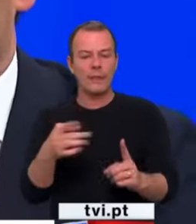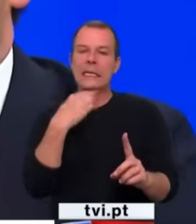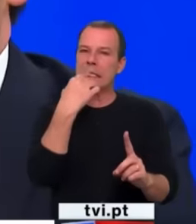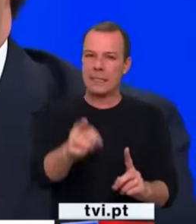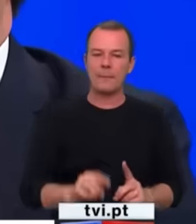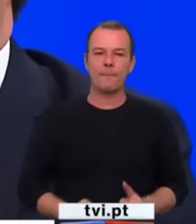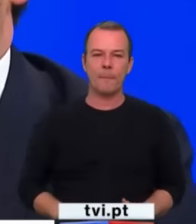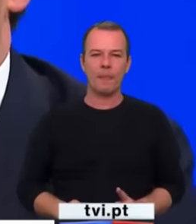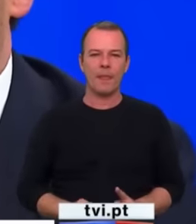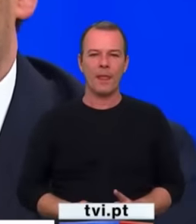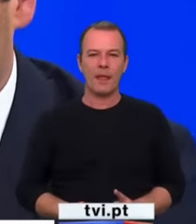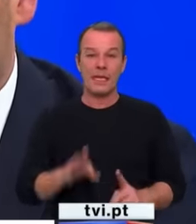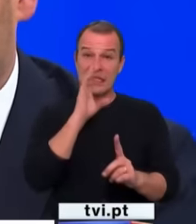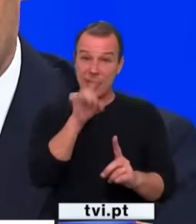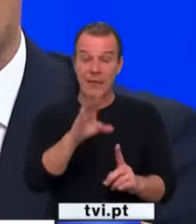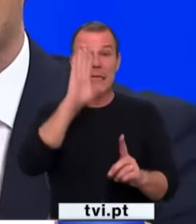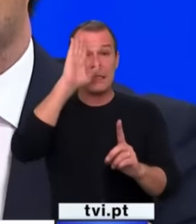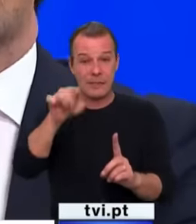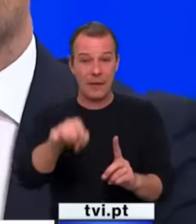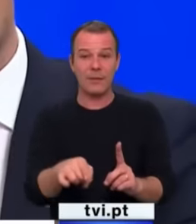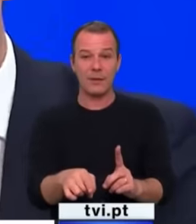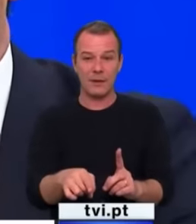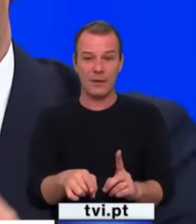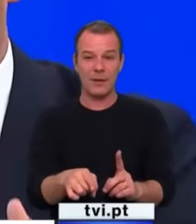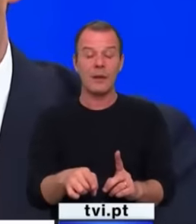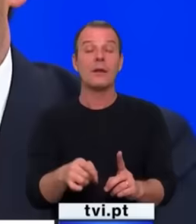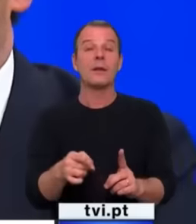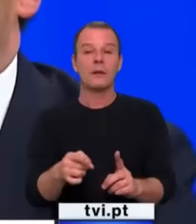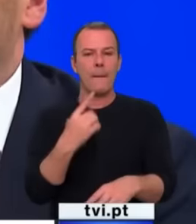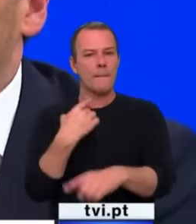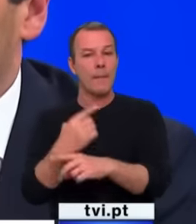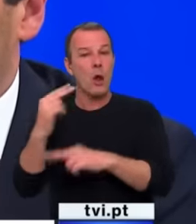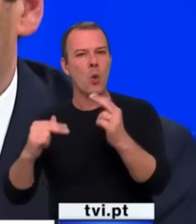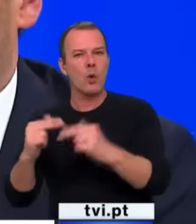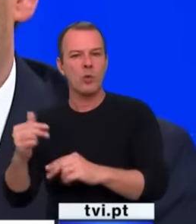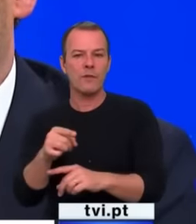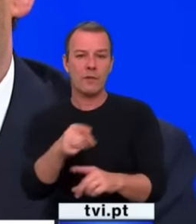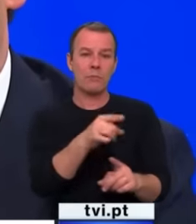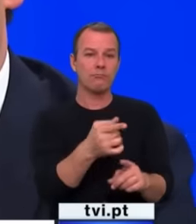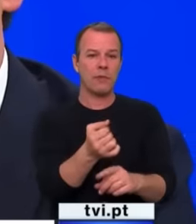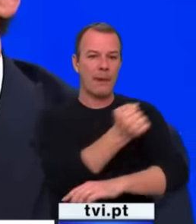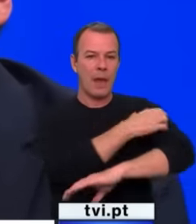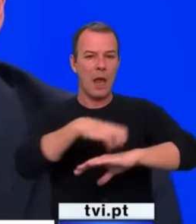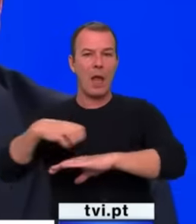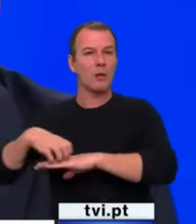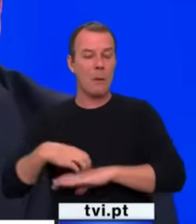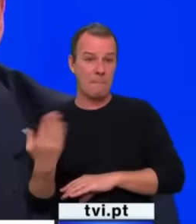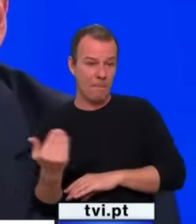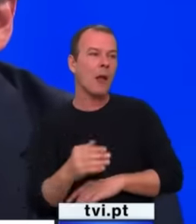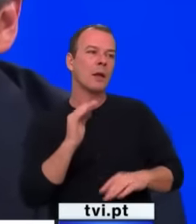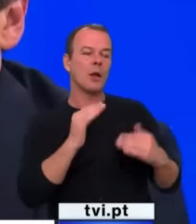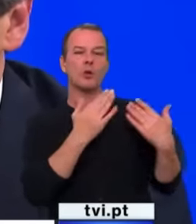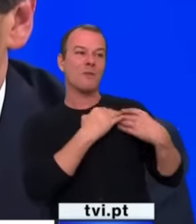As suas não são para levar a sério. Eu gostava de perguntar se o Pedro Nuno Santos sabe que nisto da habitação e da construção, você é o grande responsável da falta de habitação em Portugal. Durante o seu